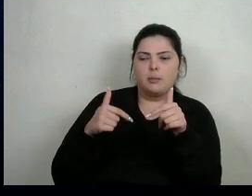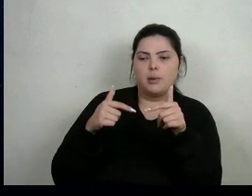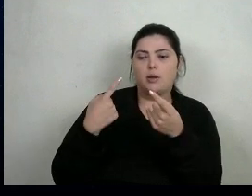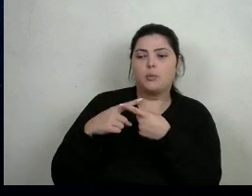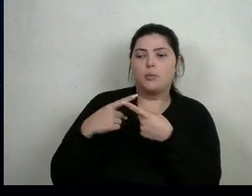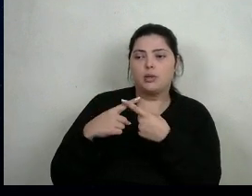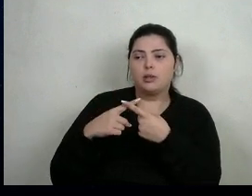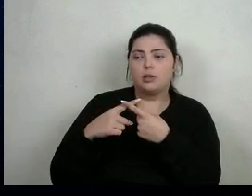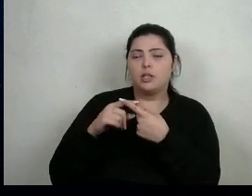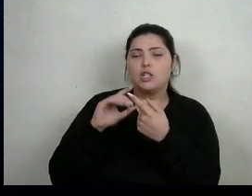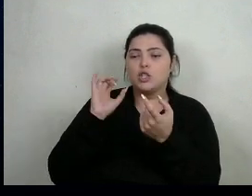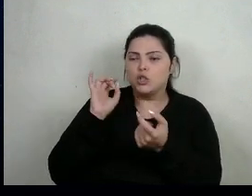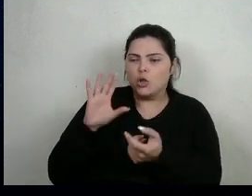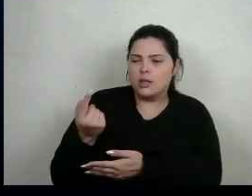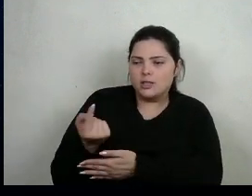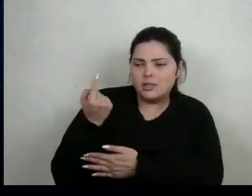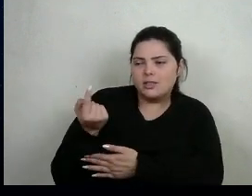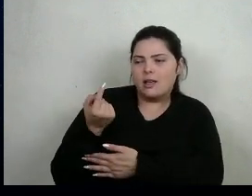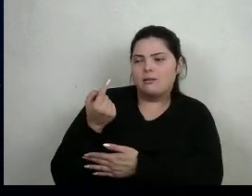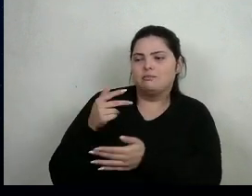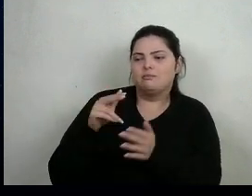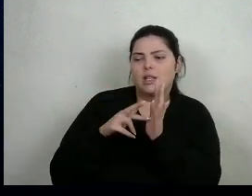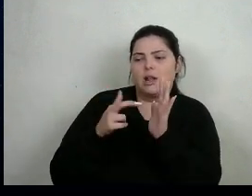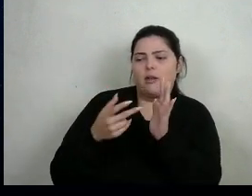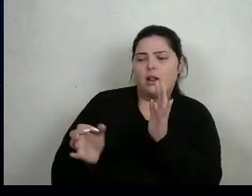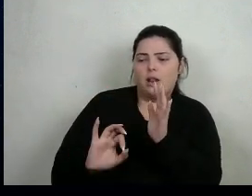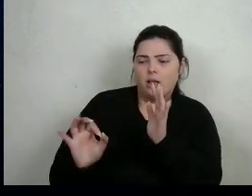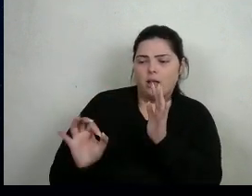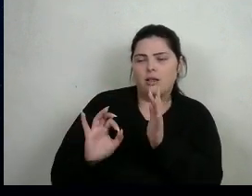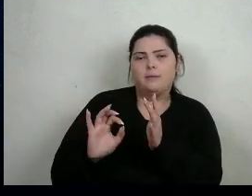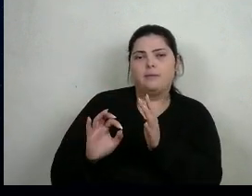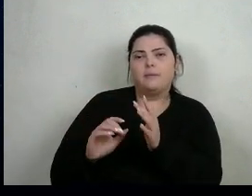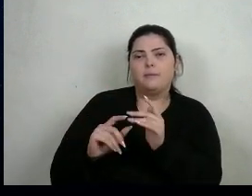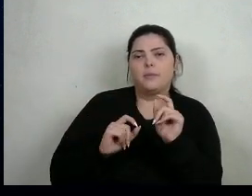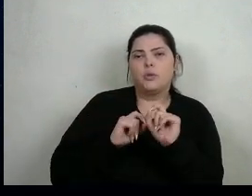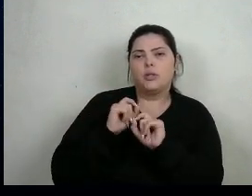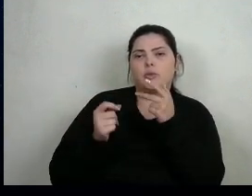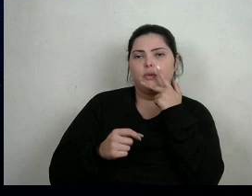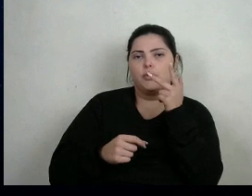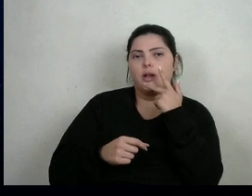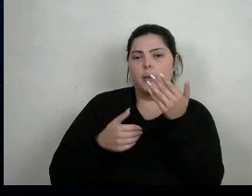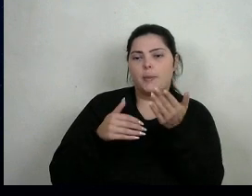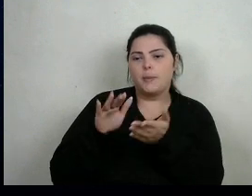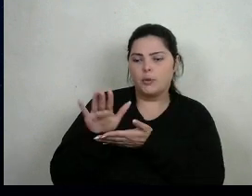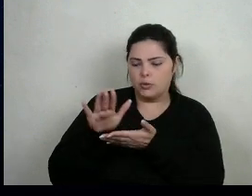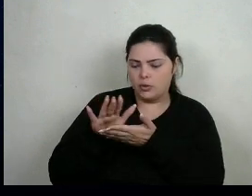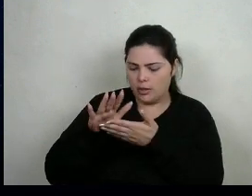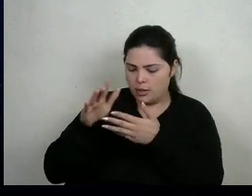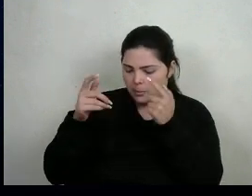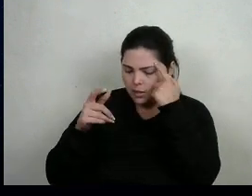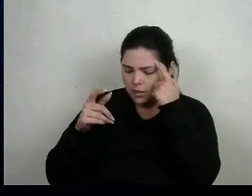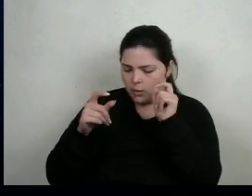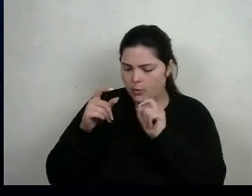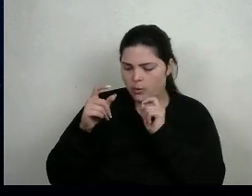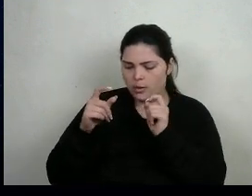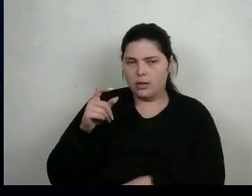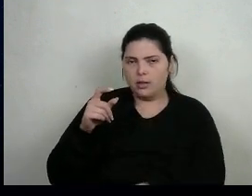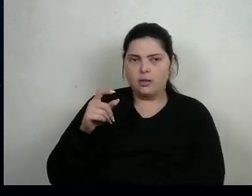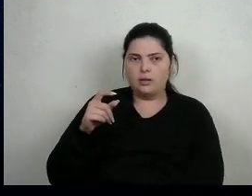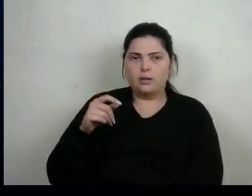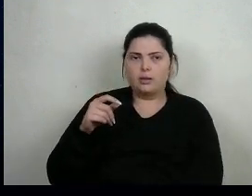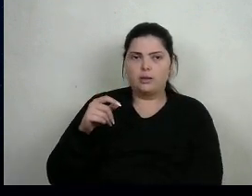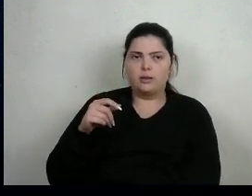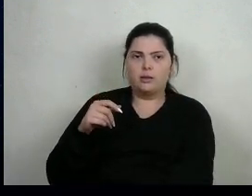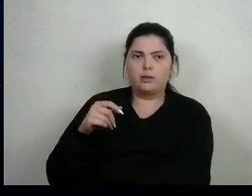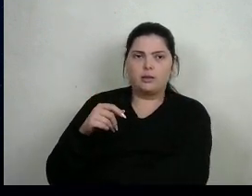não diz nada e aí um dos grandes baratos quando a gente pensa em produtividade é pensar de uma maneira mais Ampla e combinar